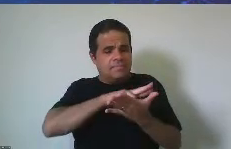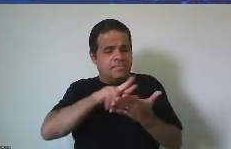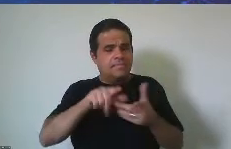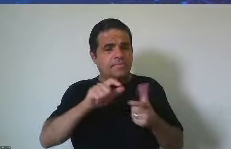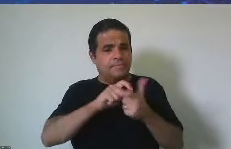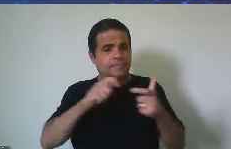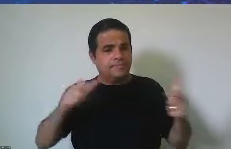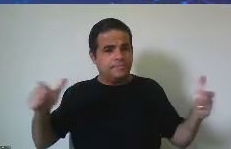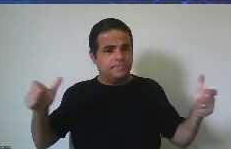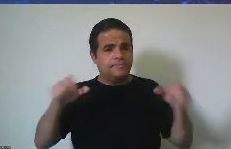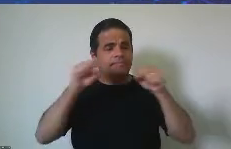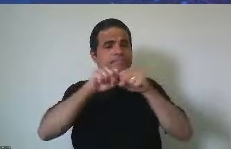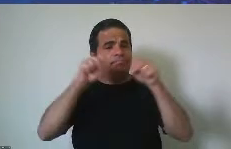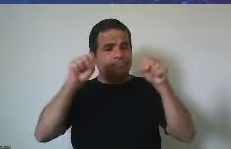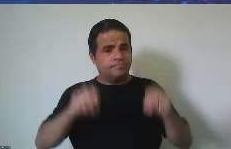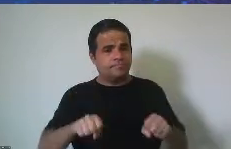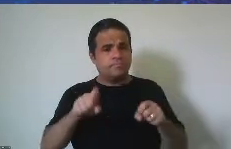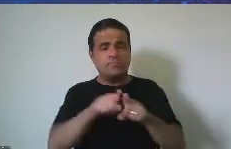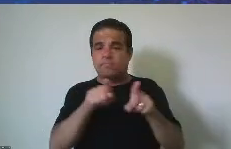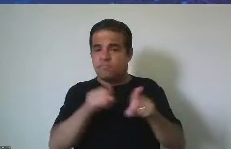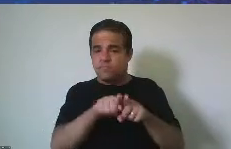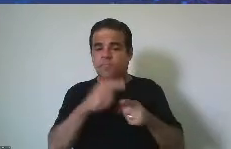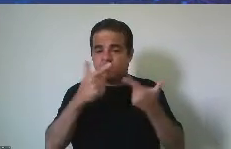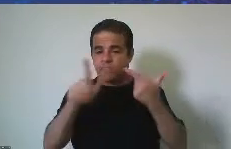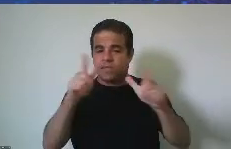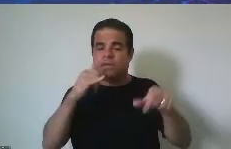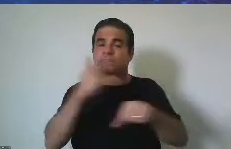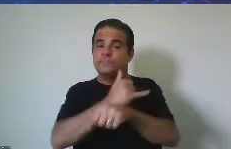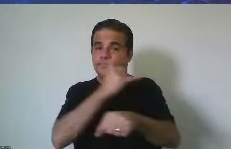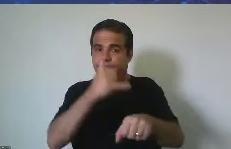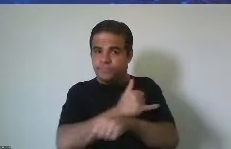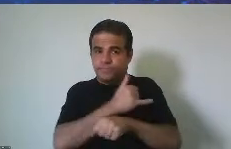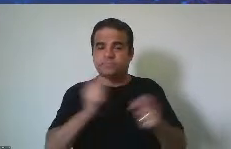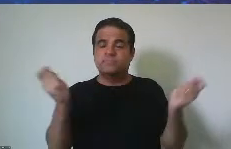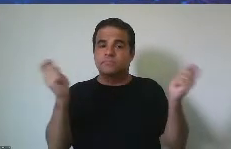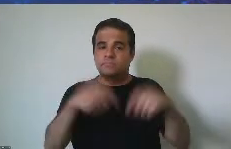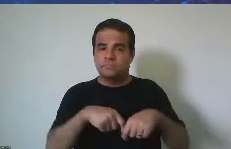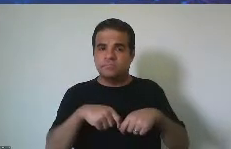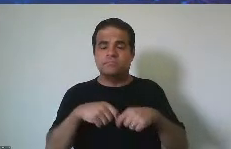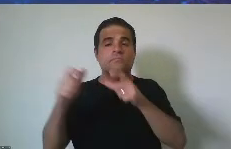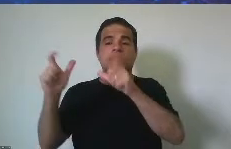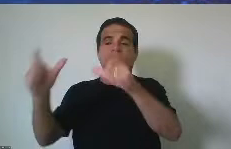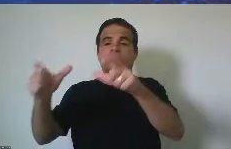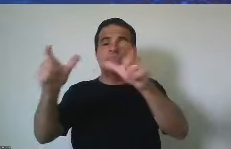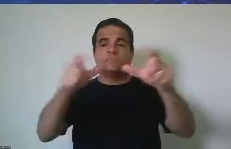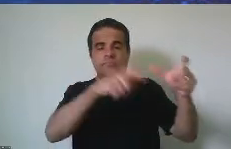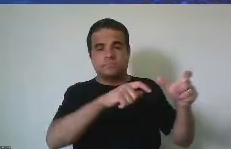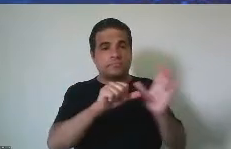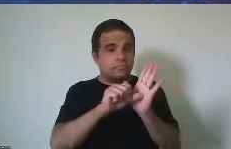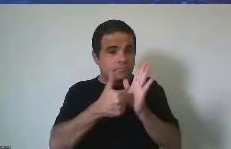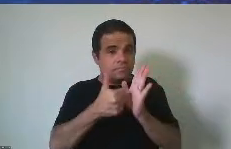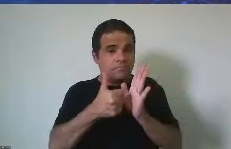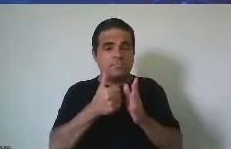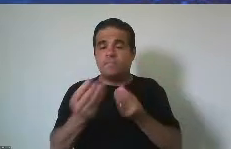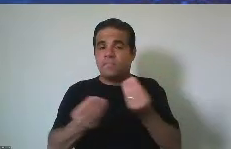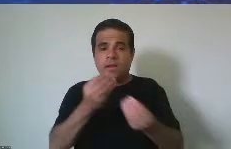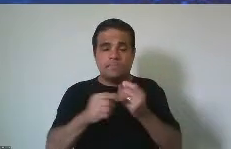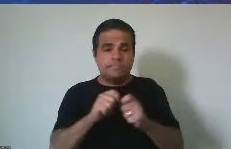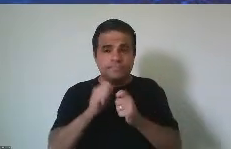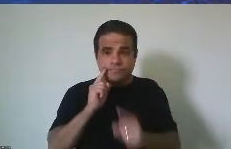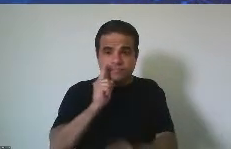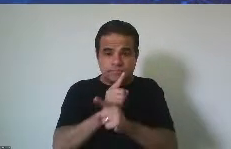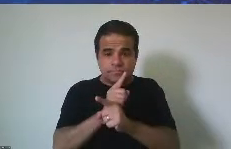existente e também quando a demacia infraestruturas que pode ter na região pelo primeiro que fazer muito na identificação